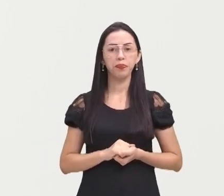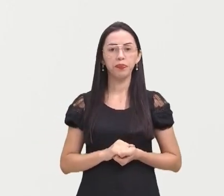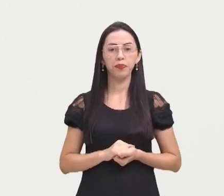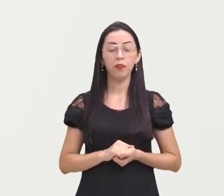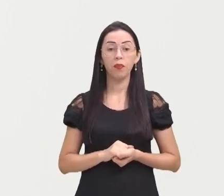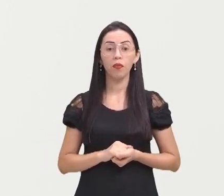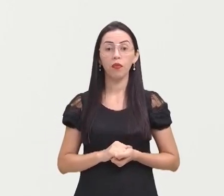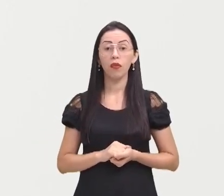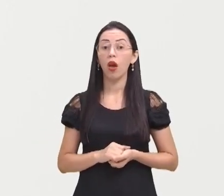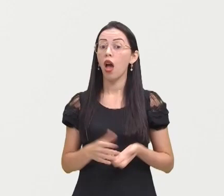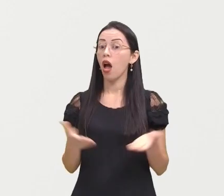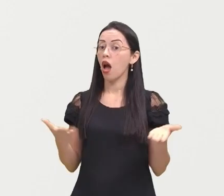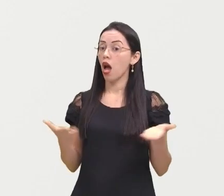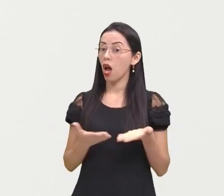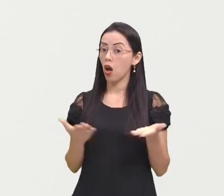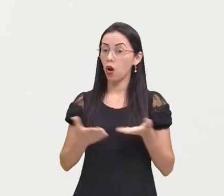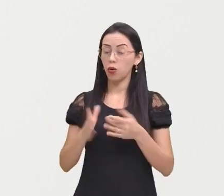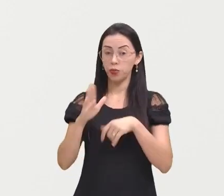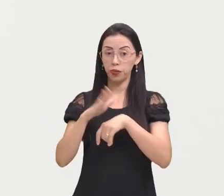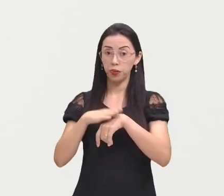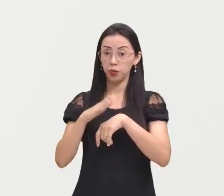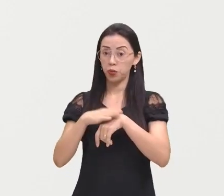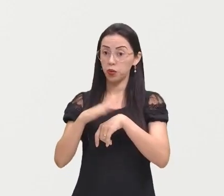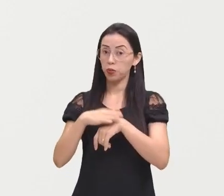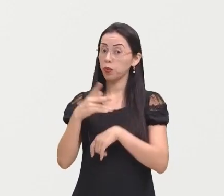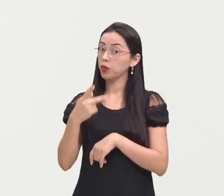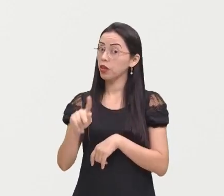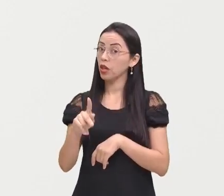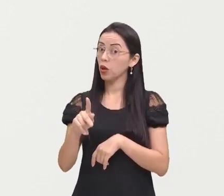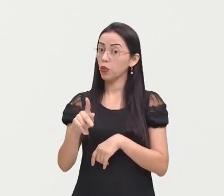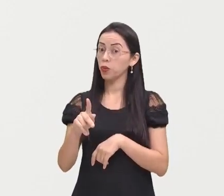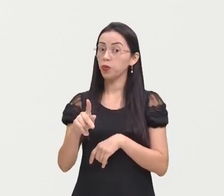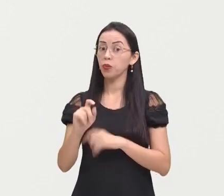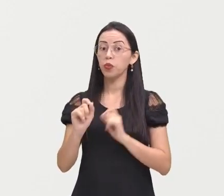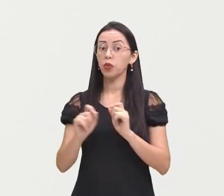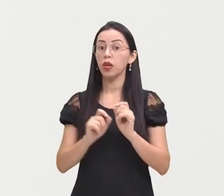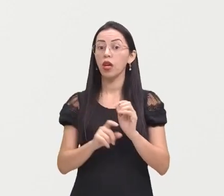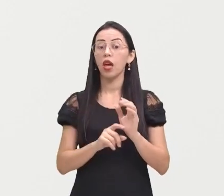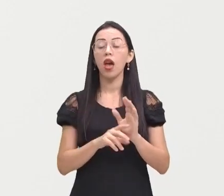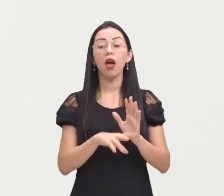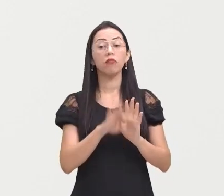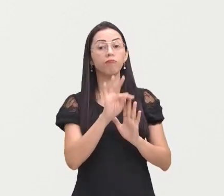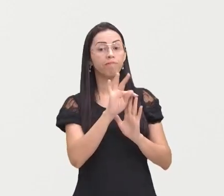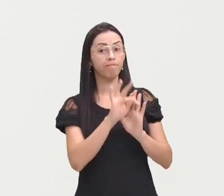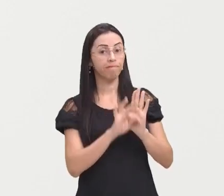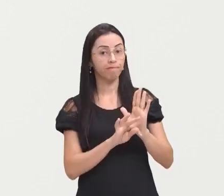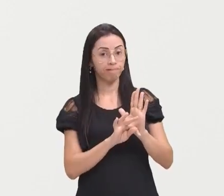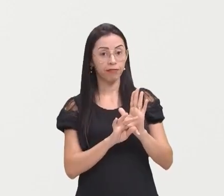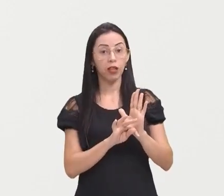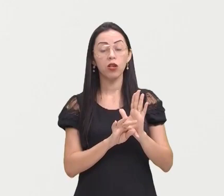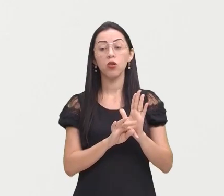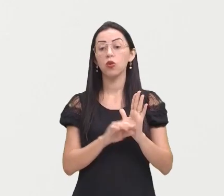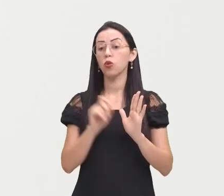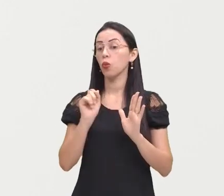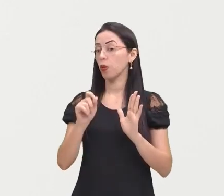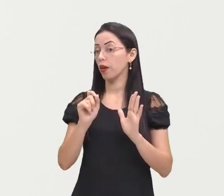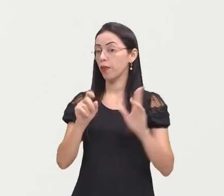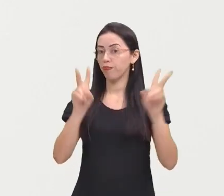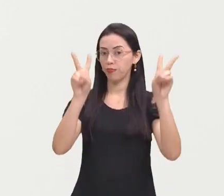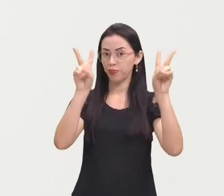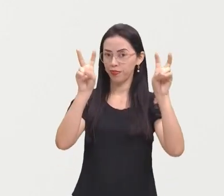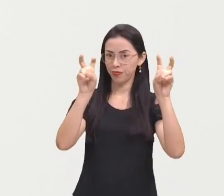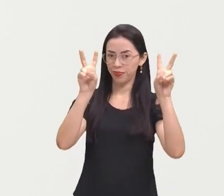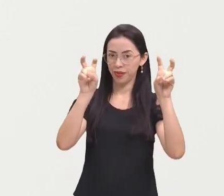agora identifique e escreva em seu caderno o título deste